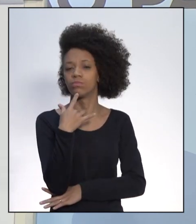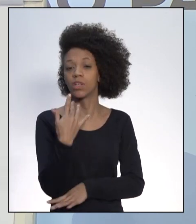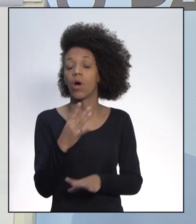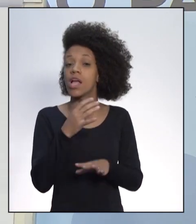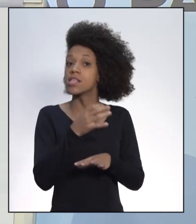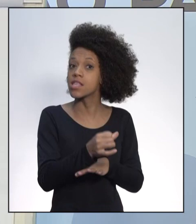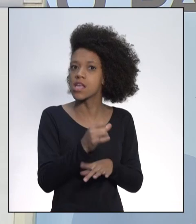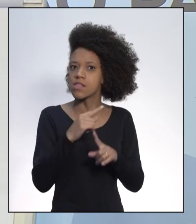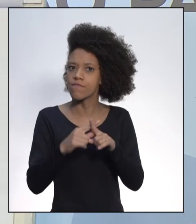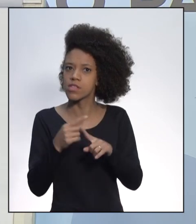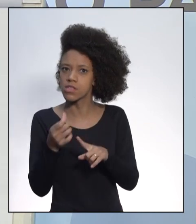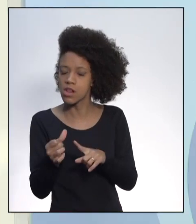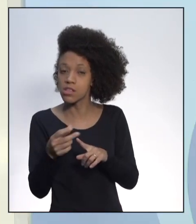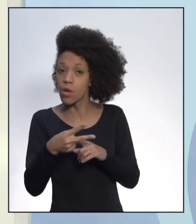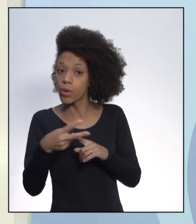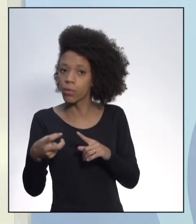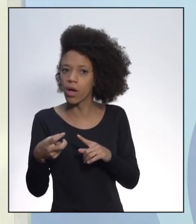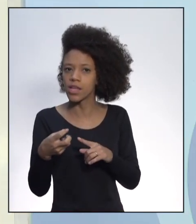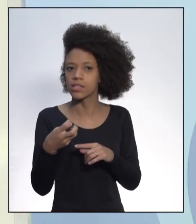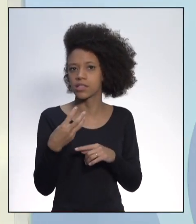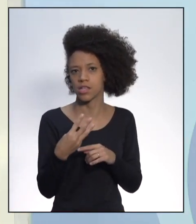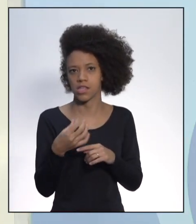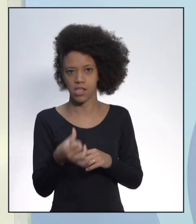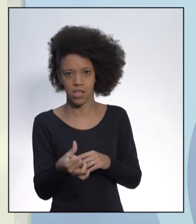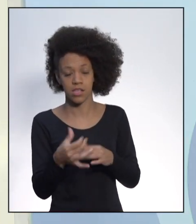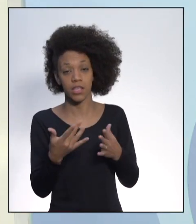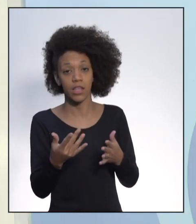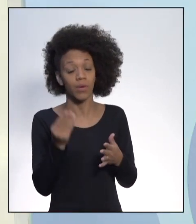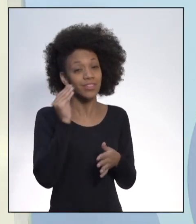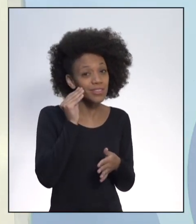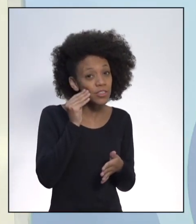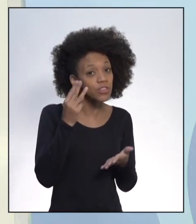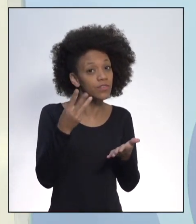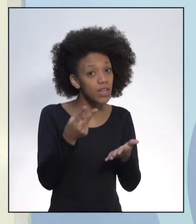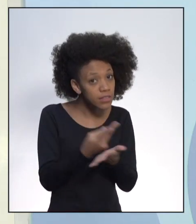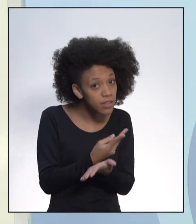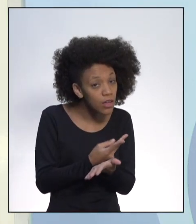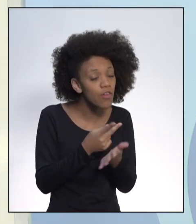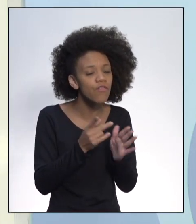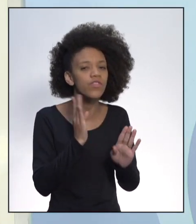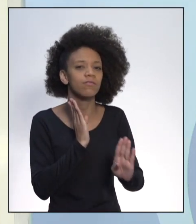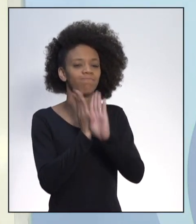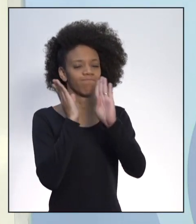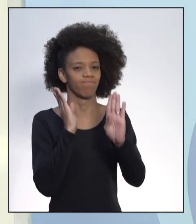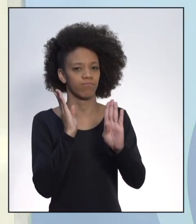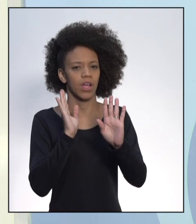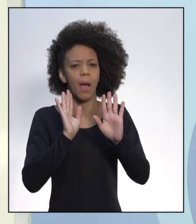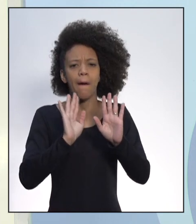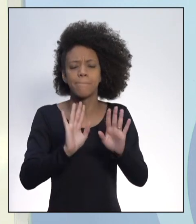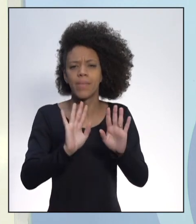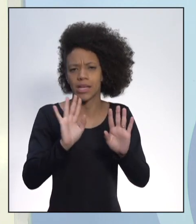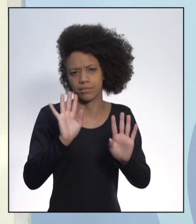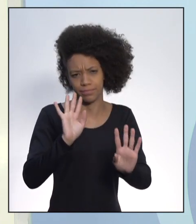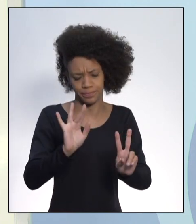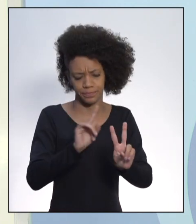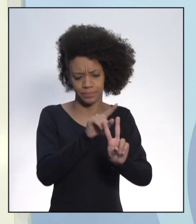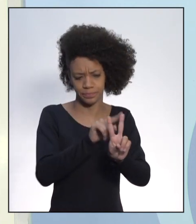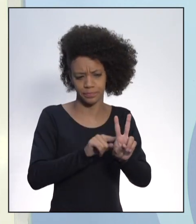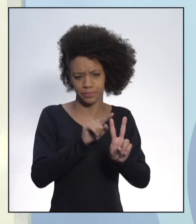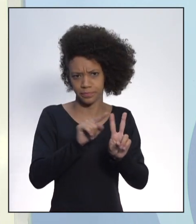Então, por tentativa e erro, você chega. Então, o 6 é a resposta do raiz de 36. Vamos pensar no 100